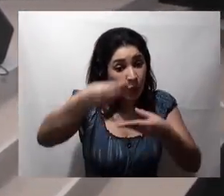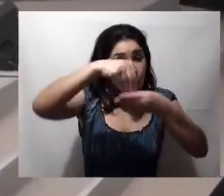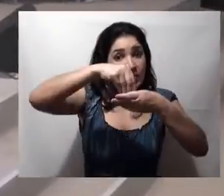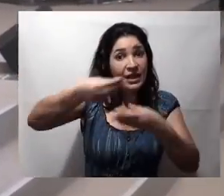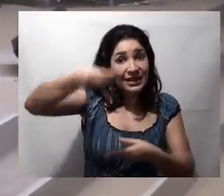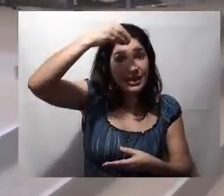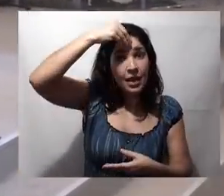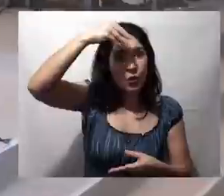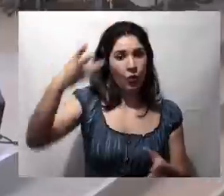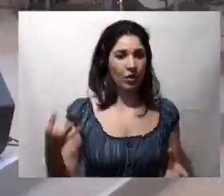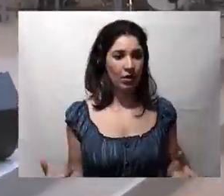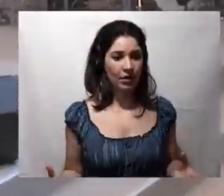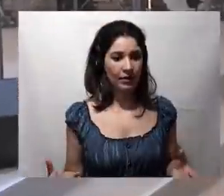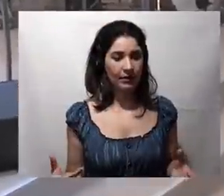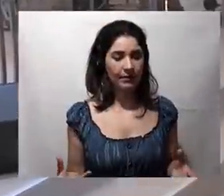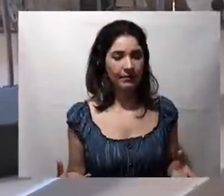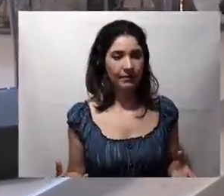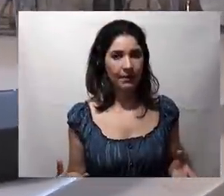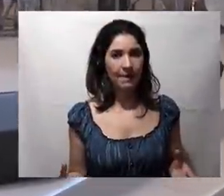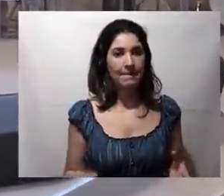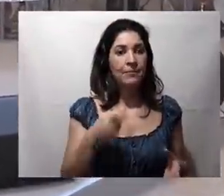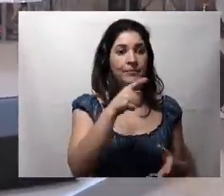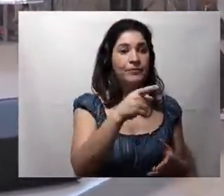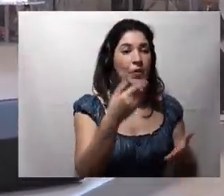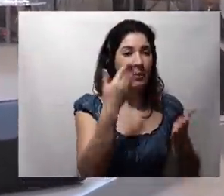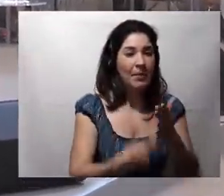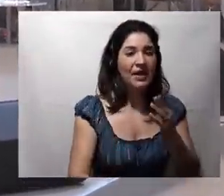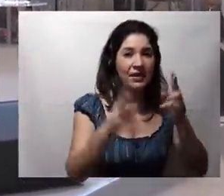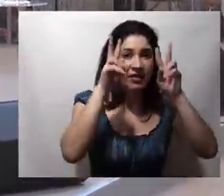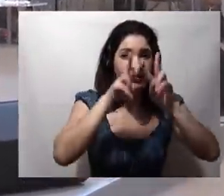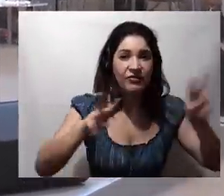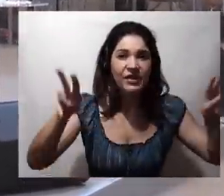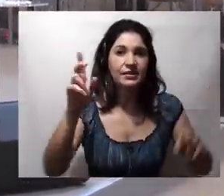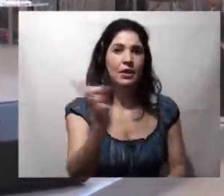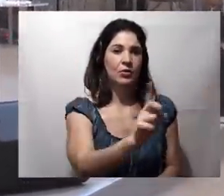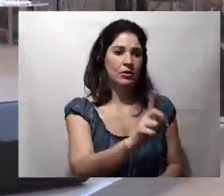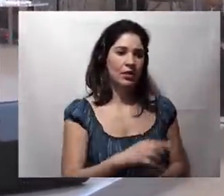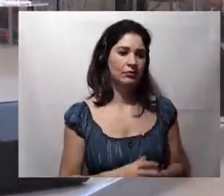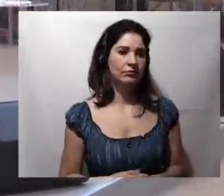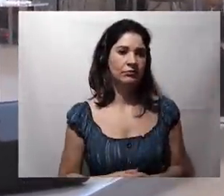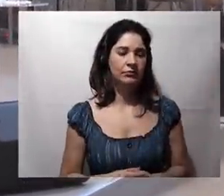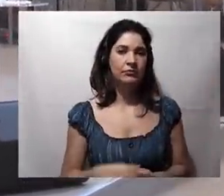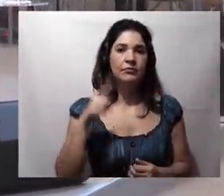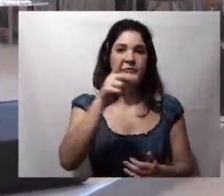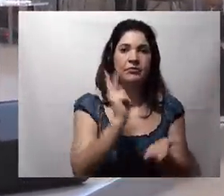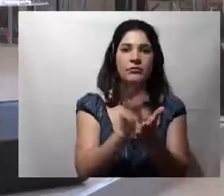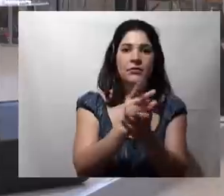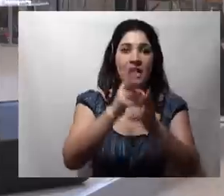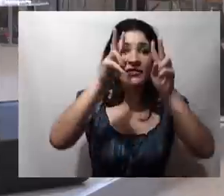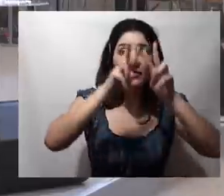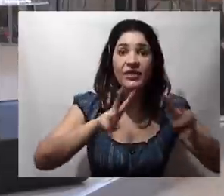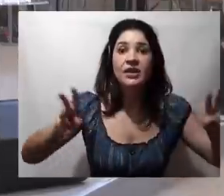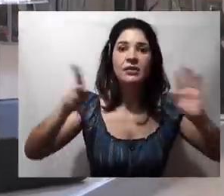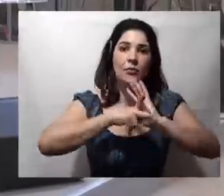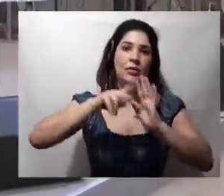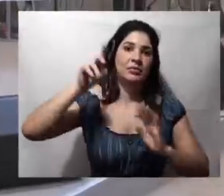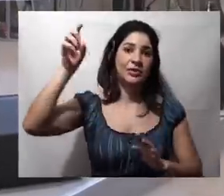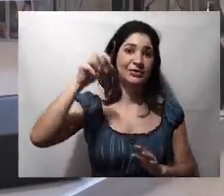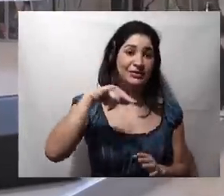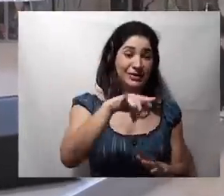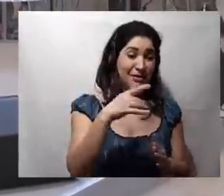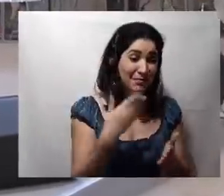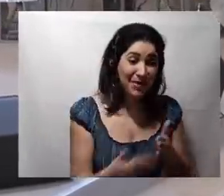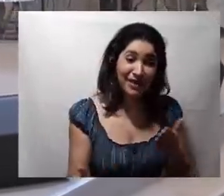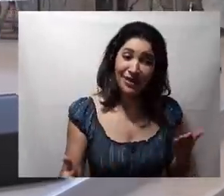nova e não perca esta visão e não perca essa visão de que se você perder essa